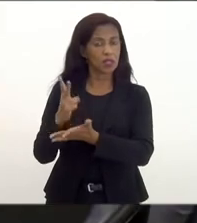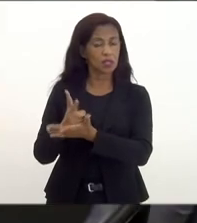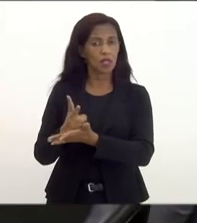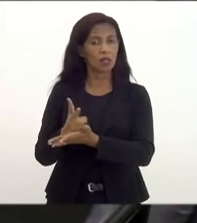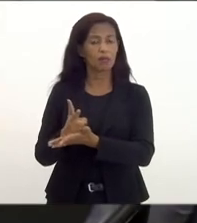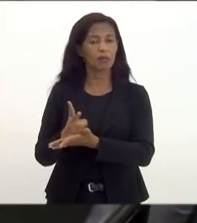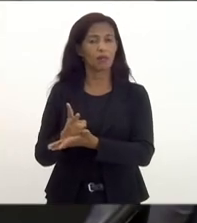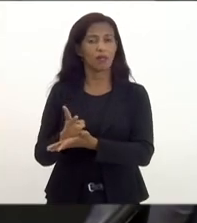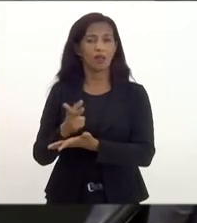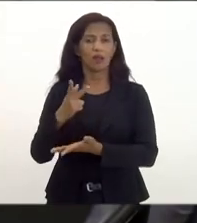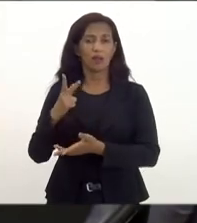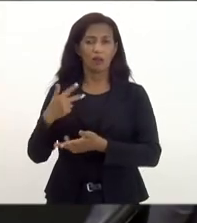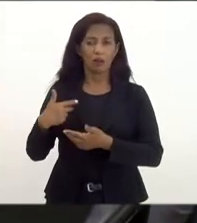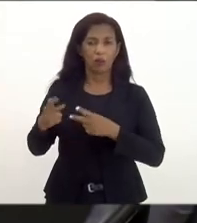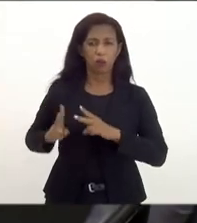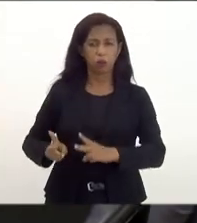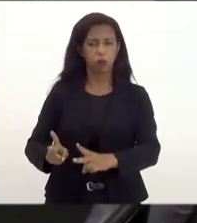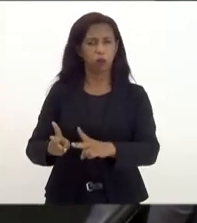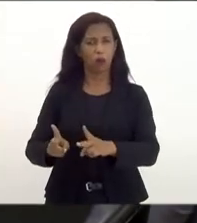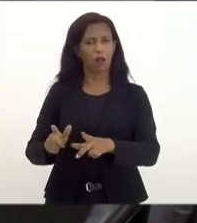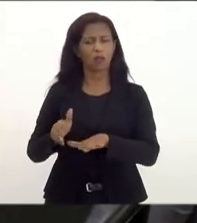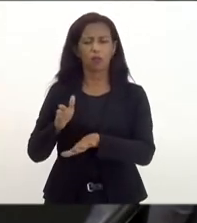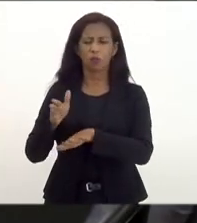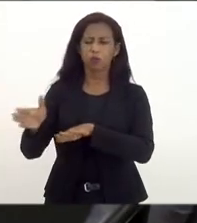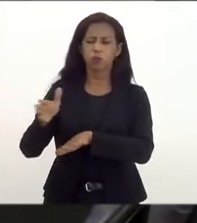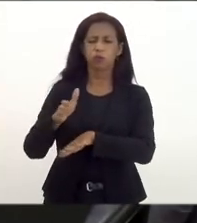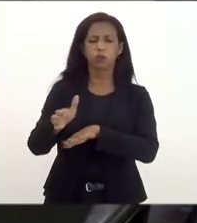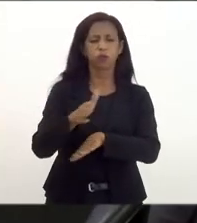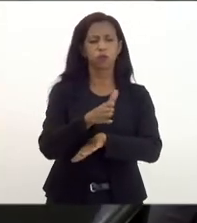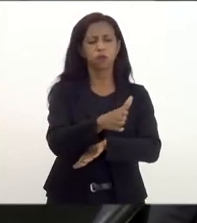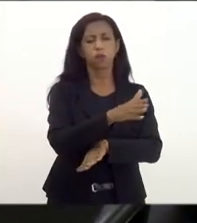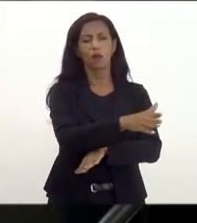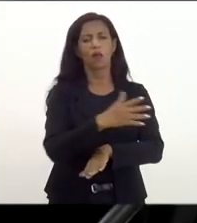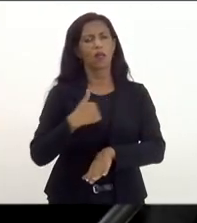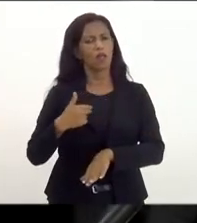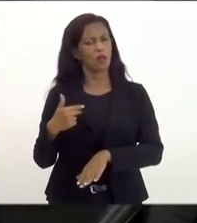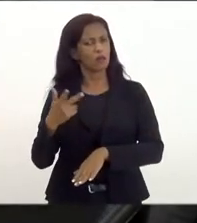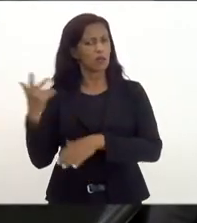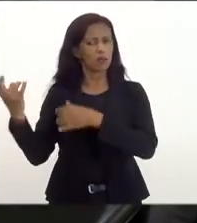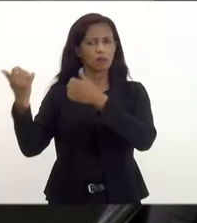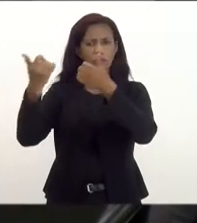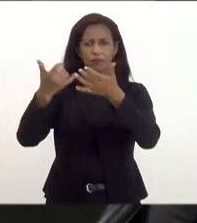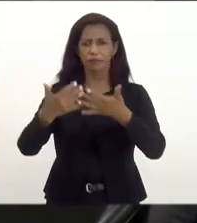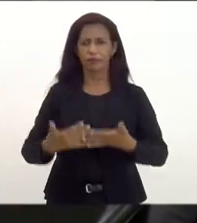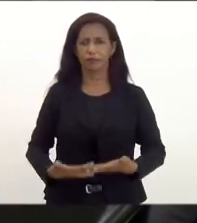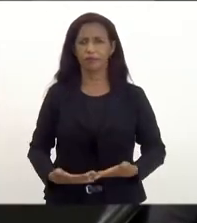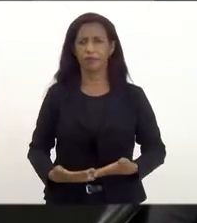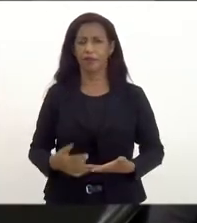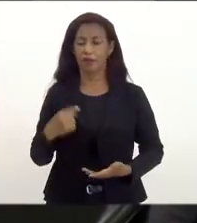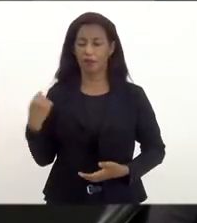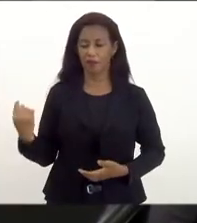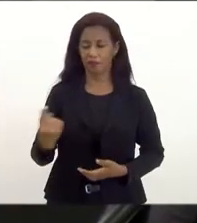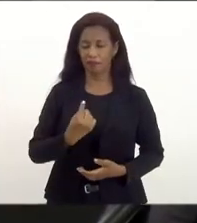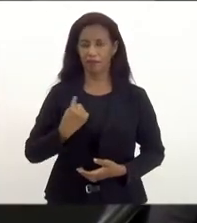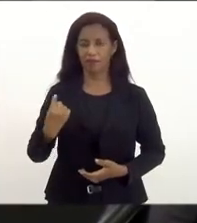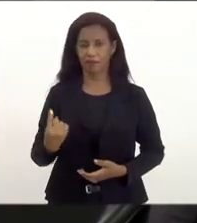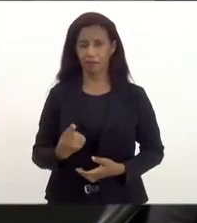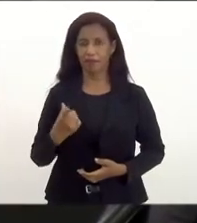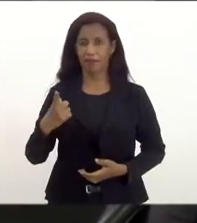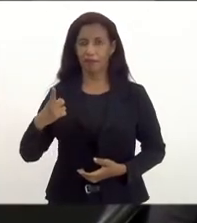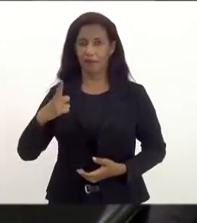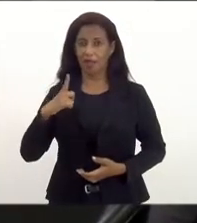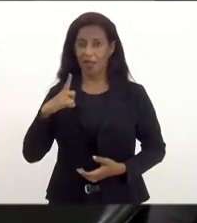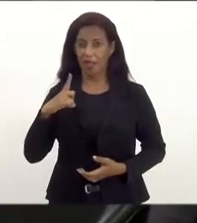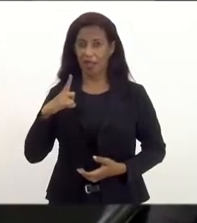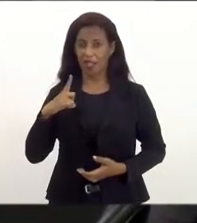de Eu sempre faço em todos os lugares que eu vou é sempre dizer o seguinte e a gente tem um cobertor